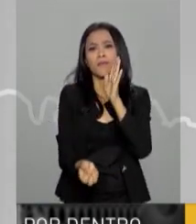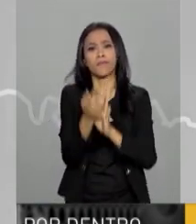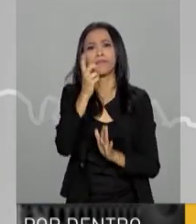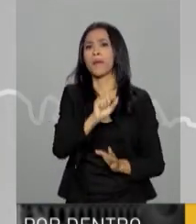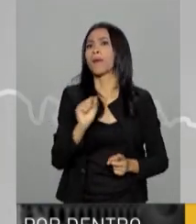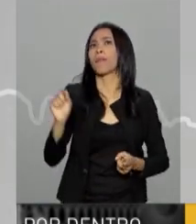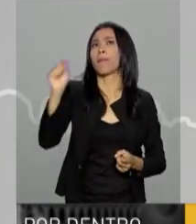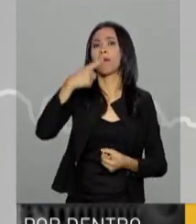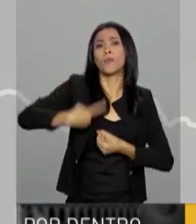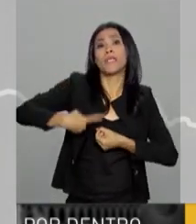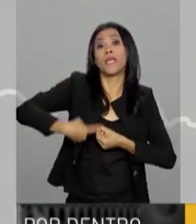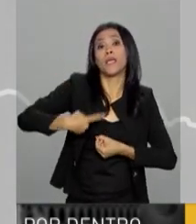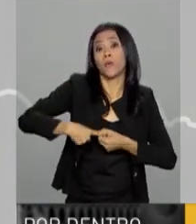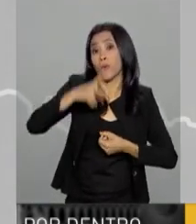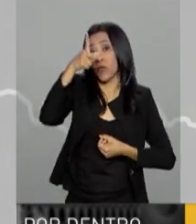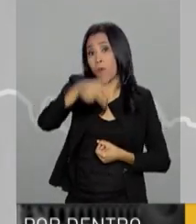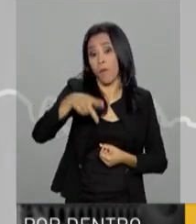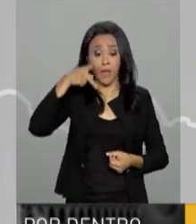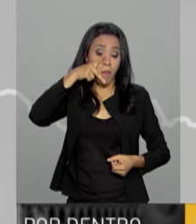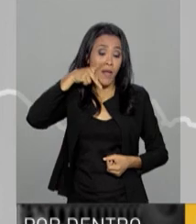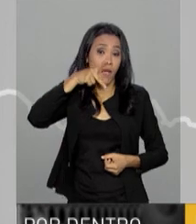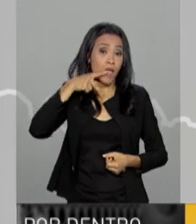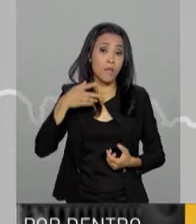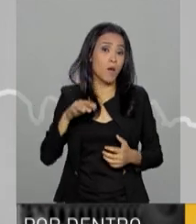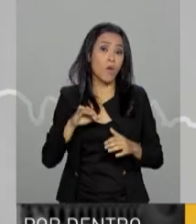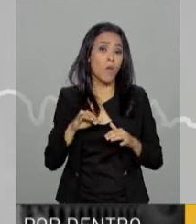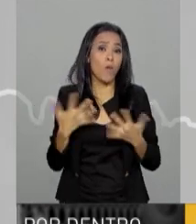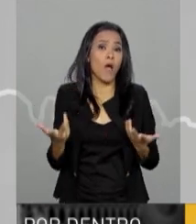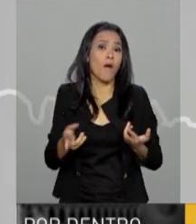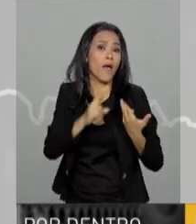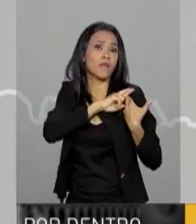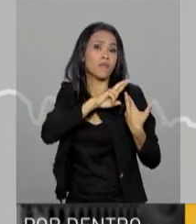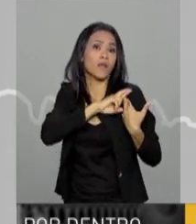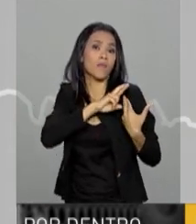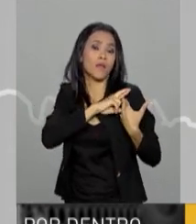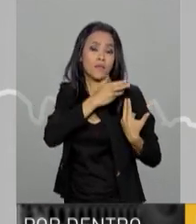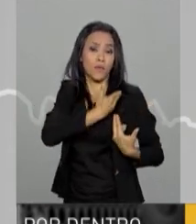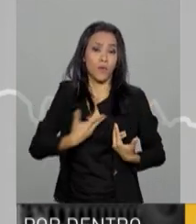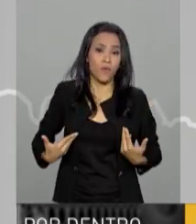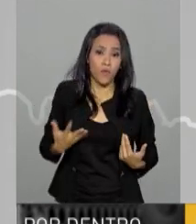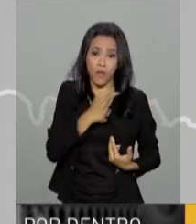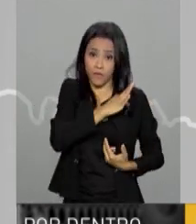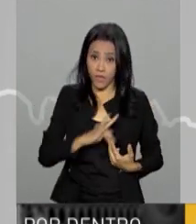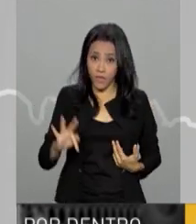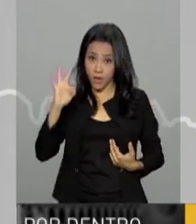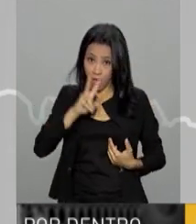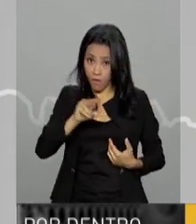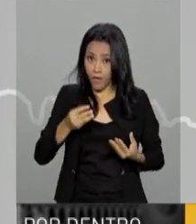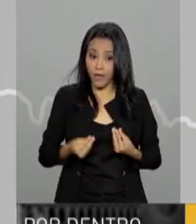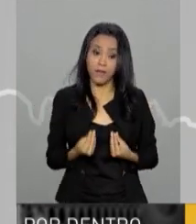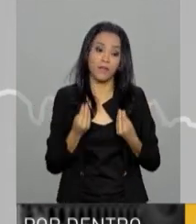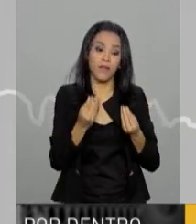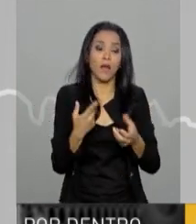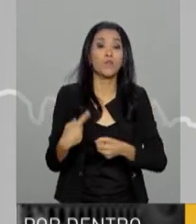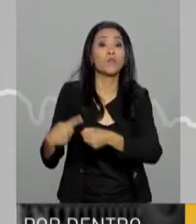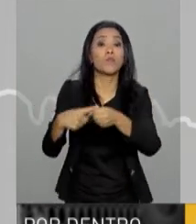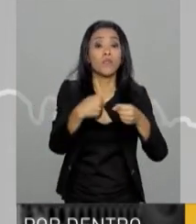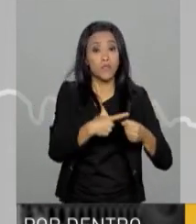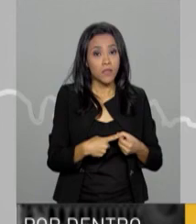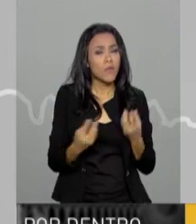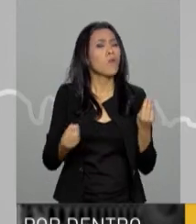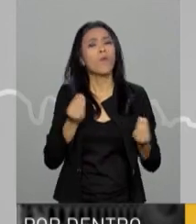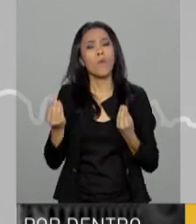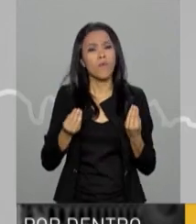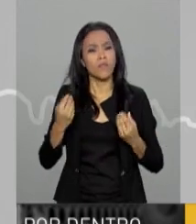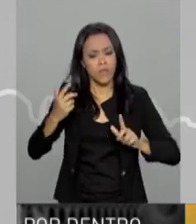interior como nós aqui na paraíba que responsabilizar o governo federal vai dar novas prefeituras do estado para acolher os nossos jovens conter